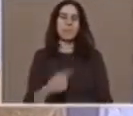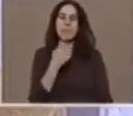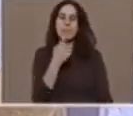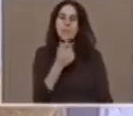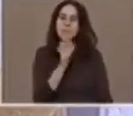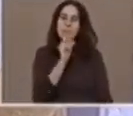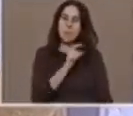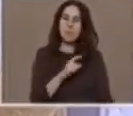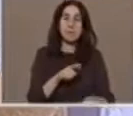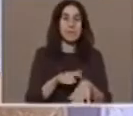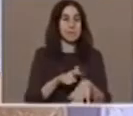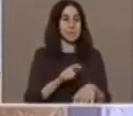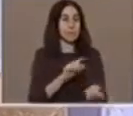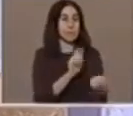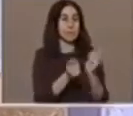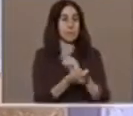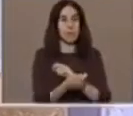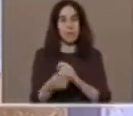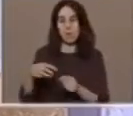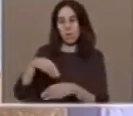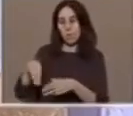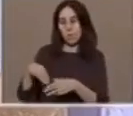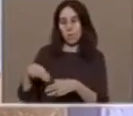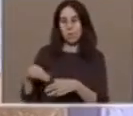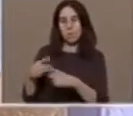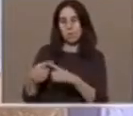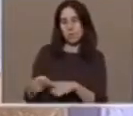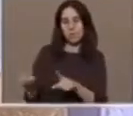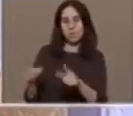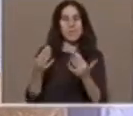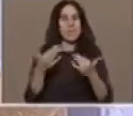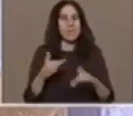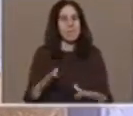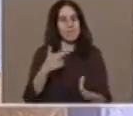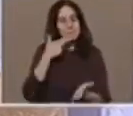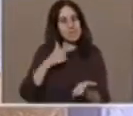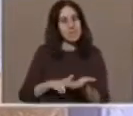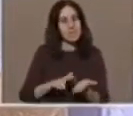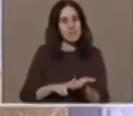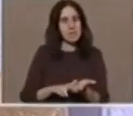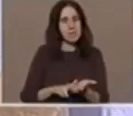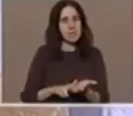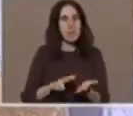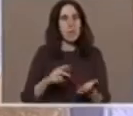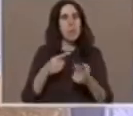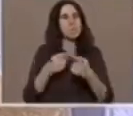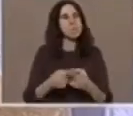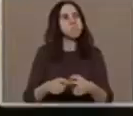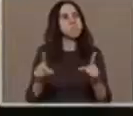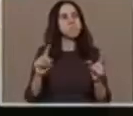mudam os tempos, os contextos divergem, mas a realidade não mudou assim